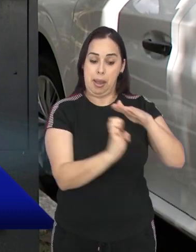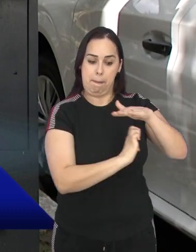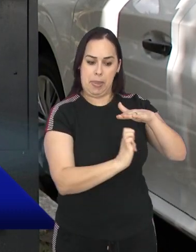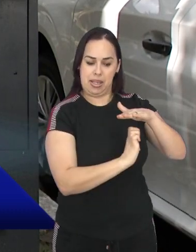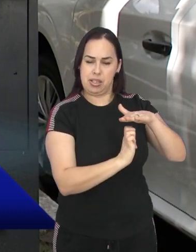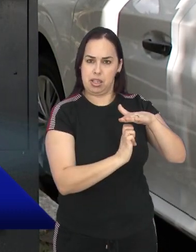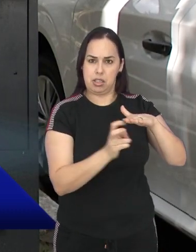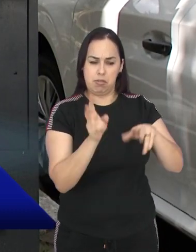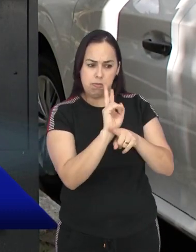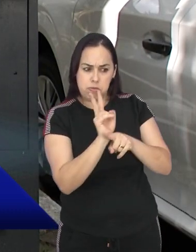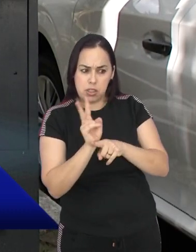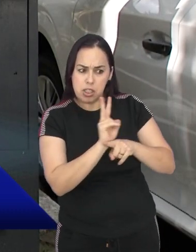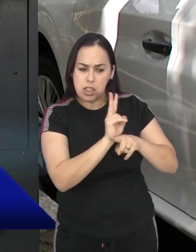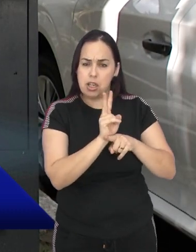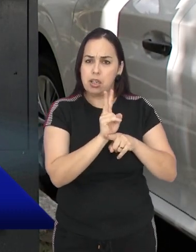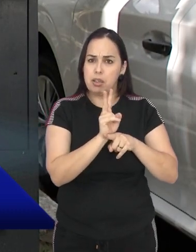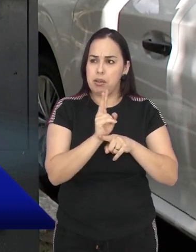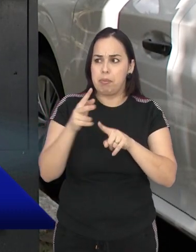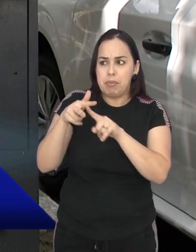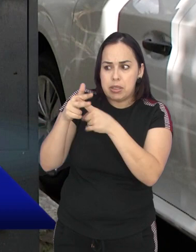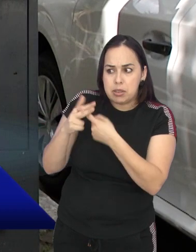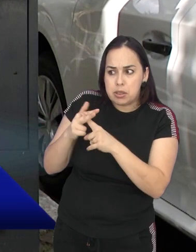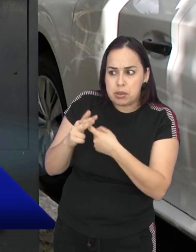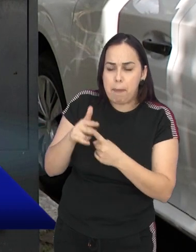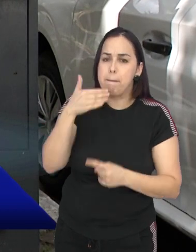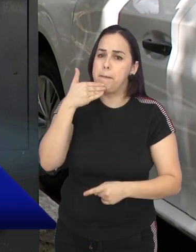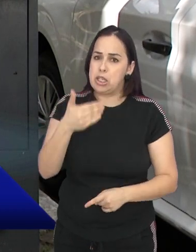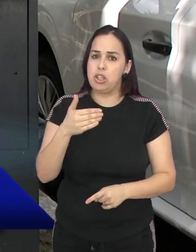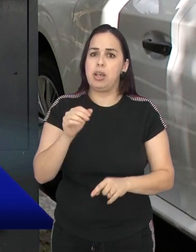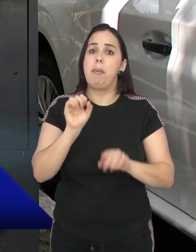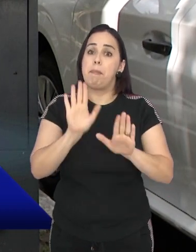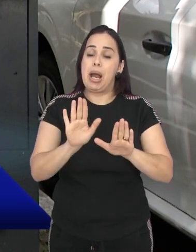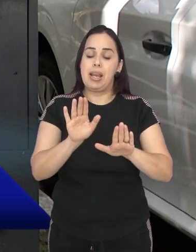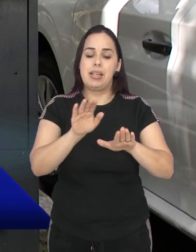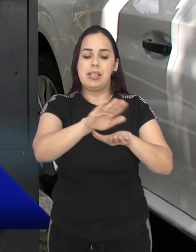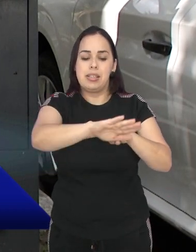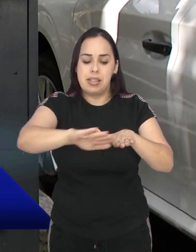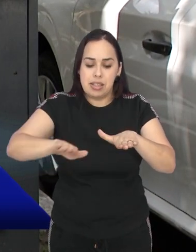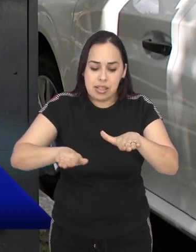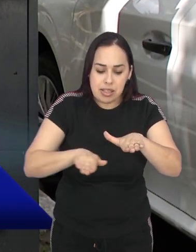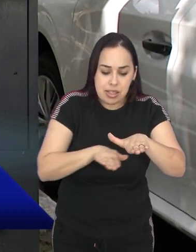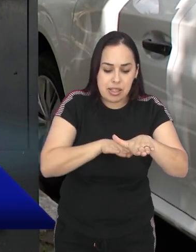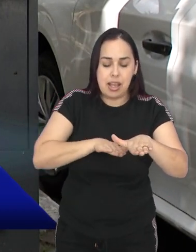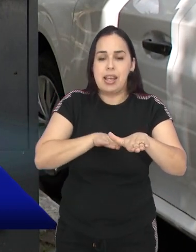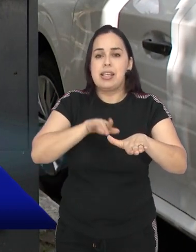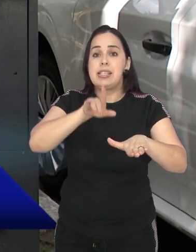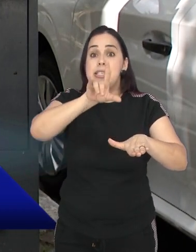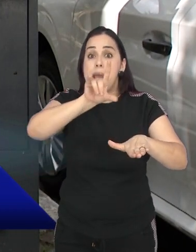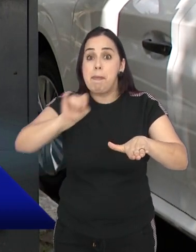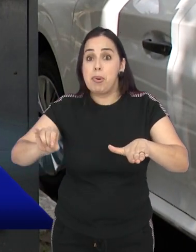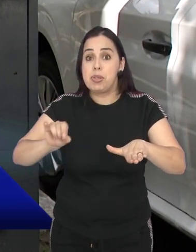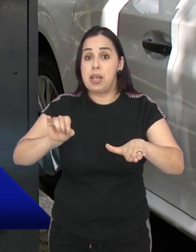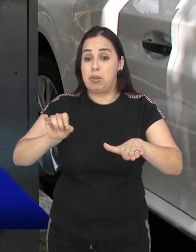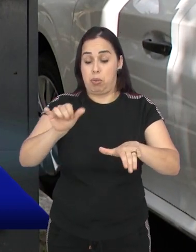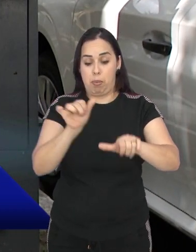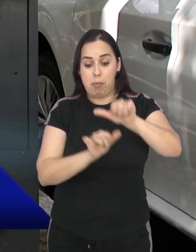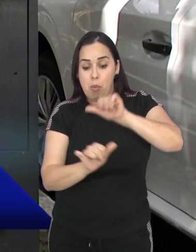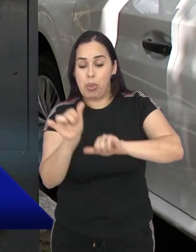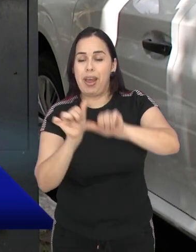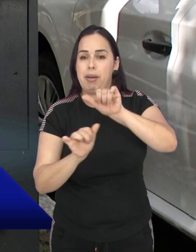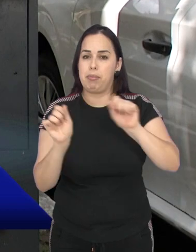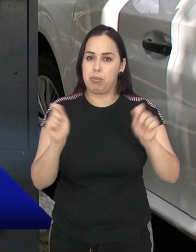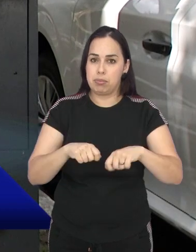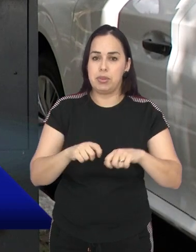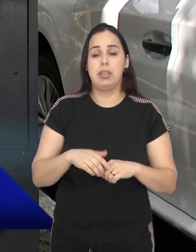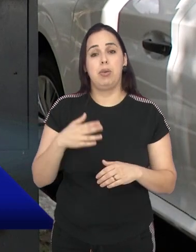reajuste a partir do momento que o estacionamento rotativo estiver 100% implantado na cidade. Portanto, a